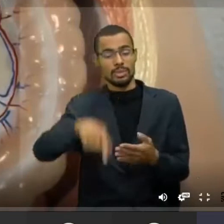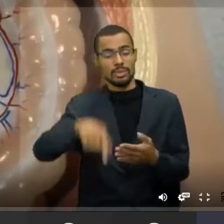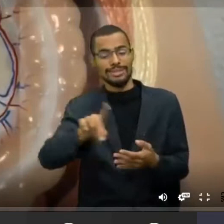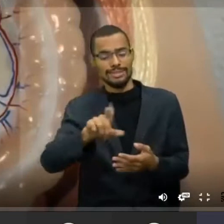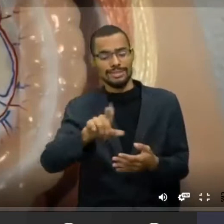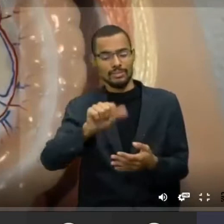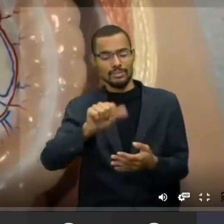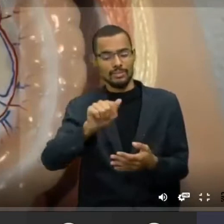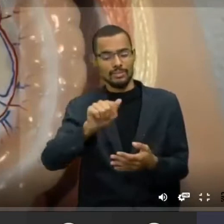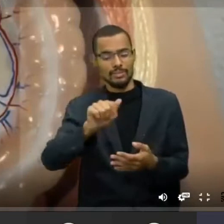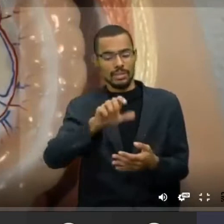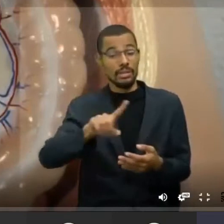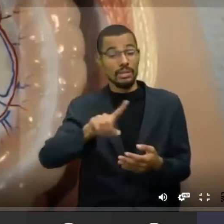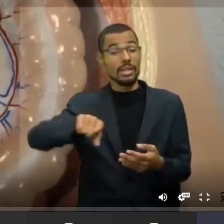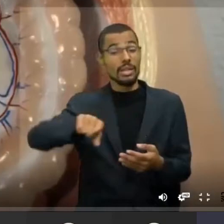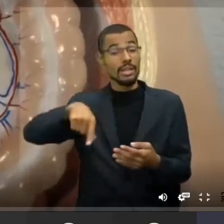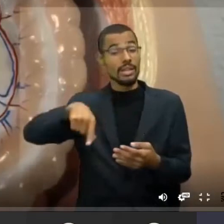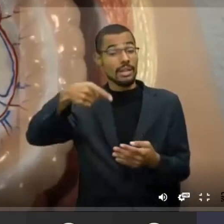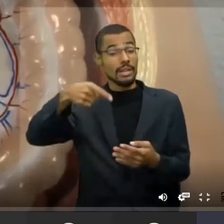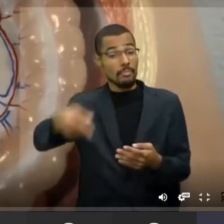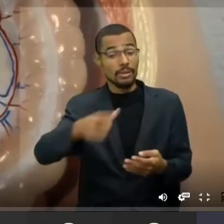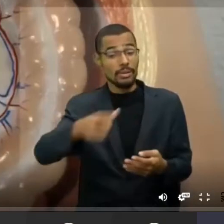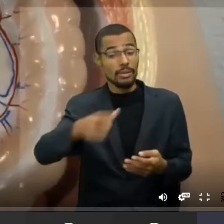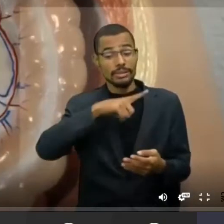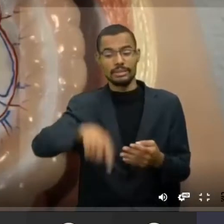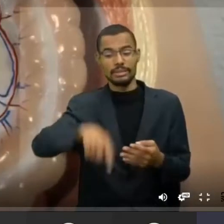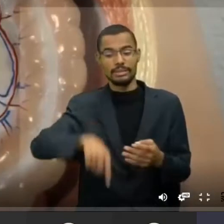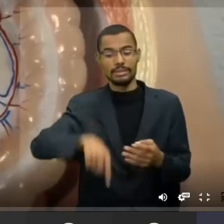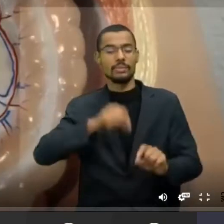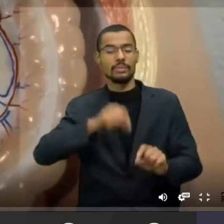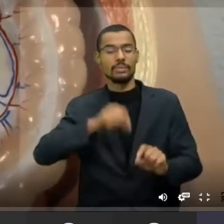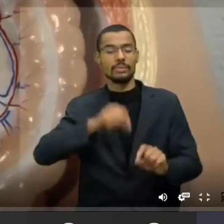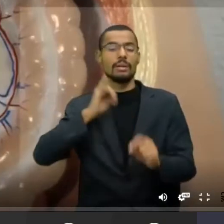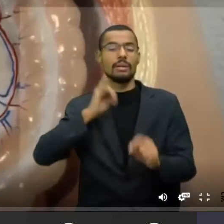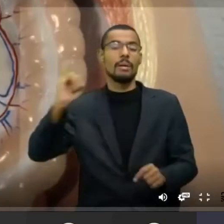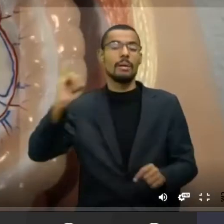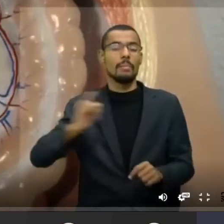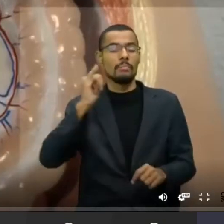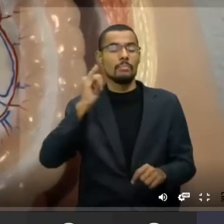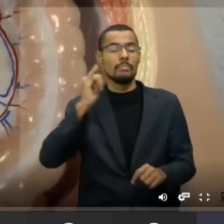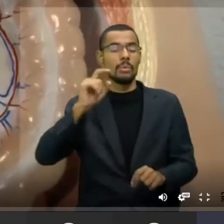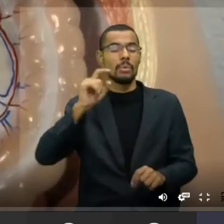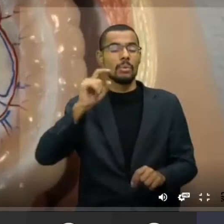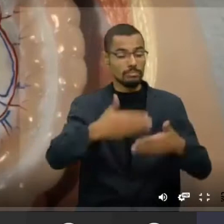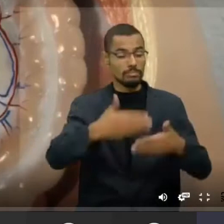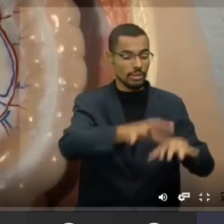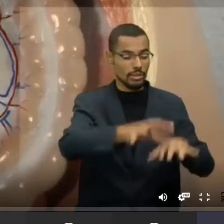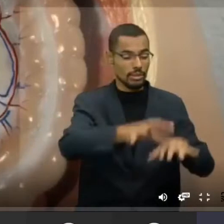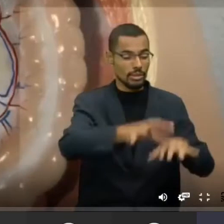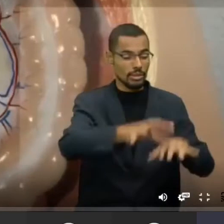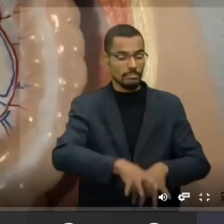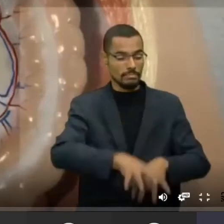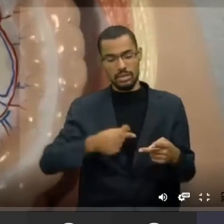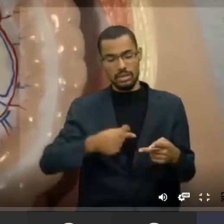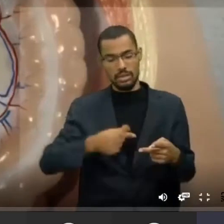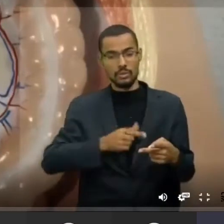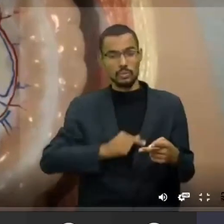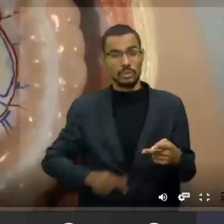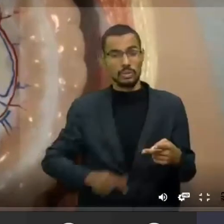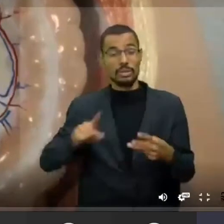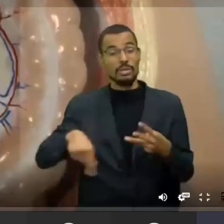E depois eu tenho a parte, então, do processo,